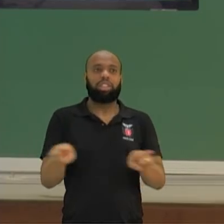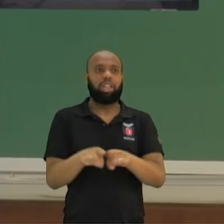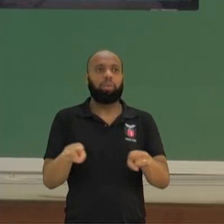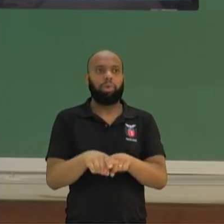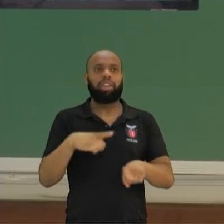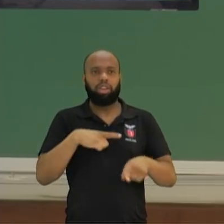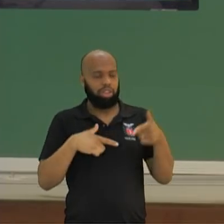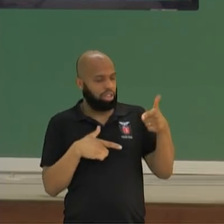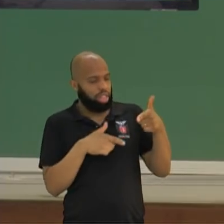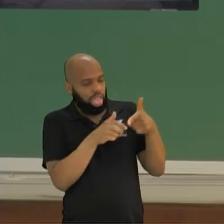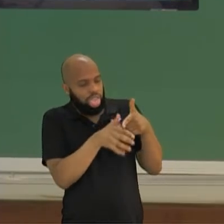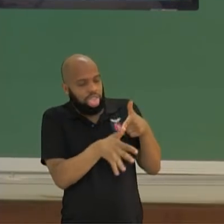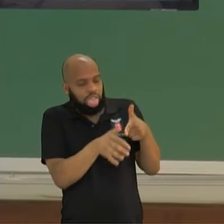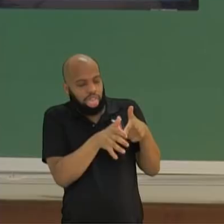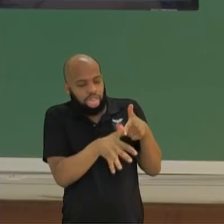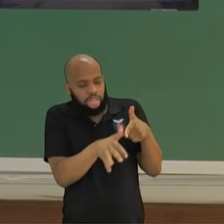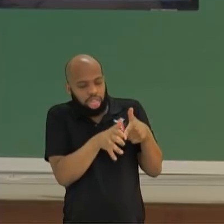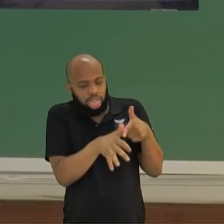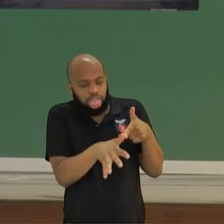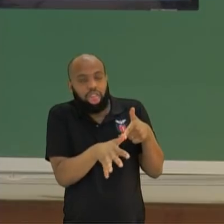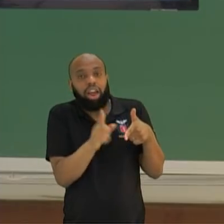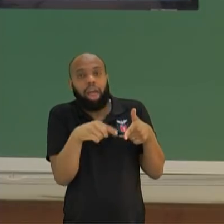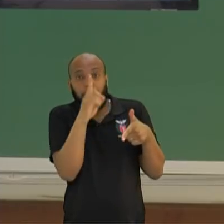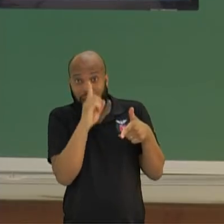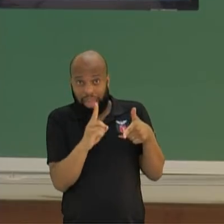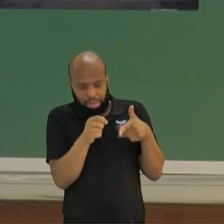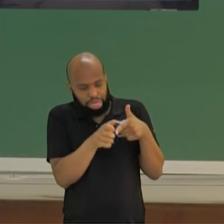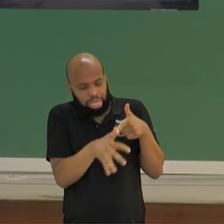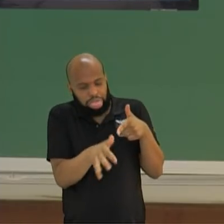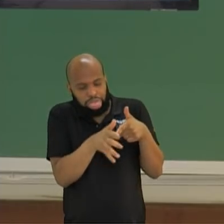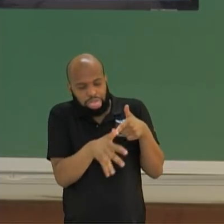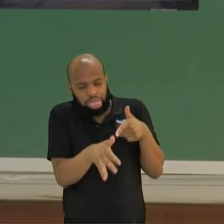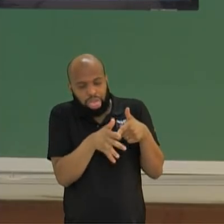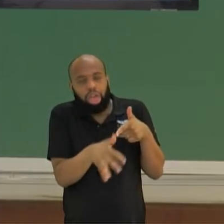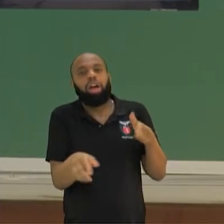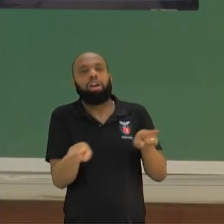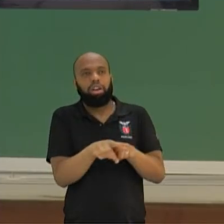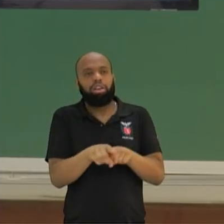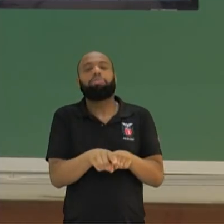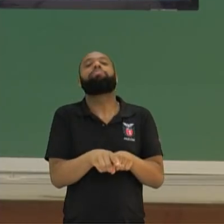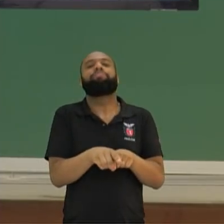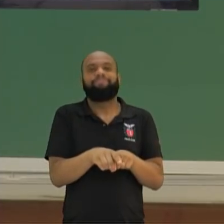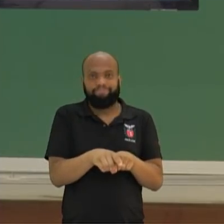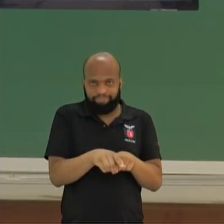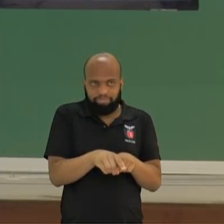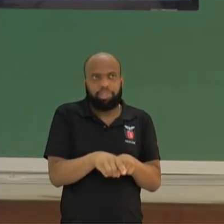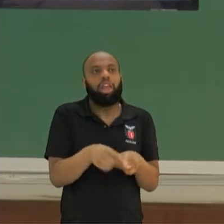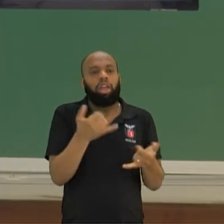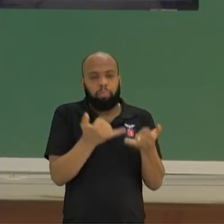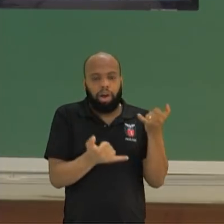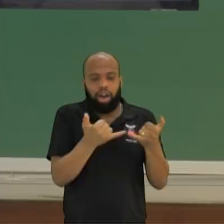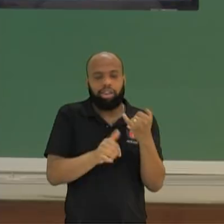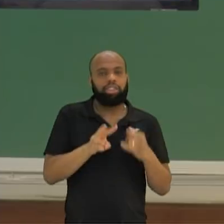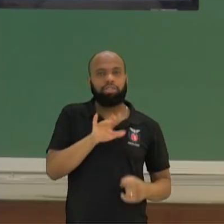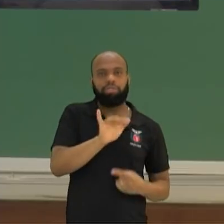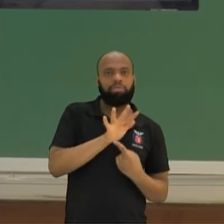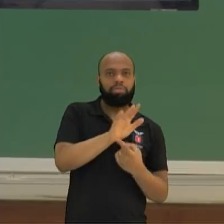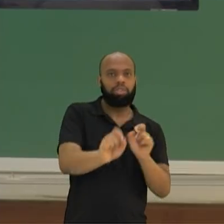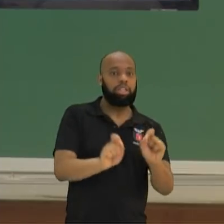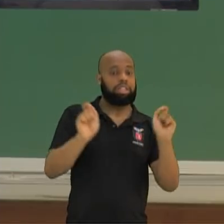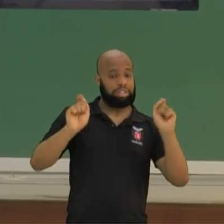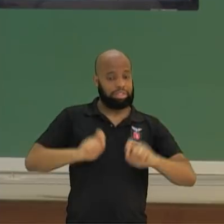esse corrimento ele tem um aspecto mais amarelado, tá? Então, são sinais, né, que indicam aí